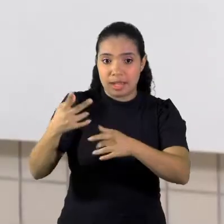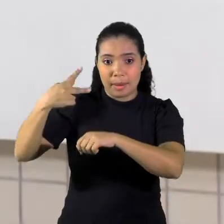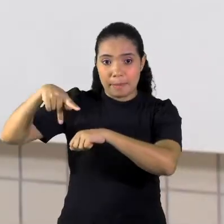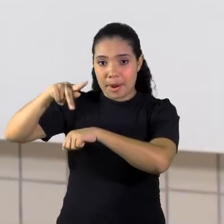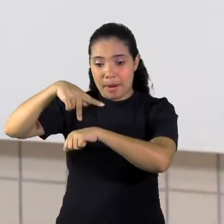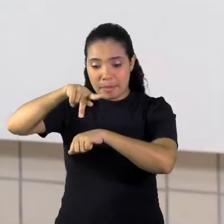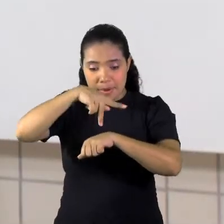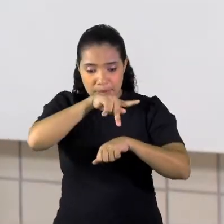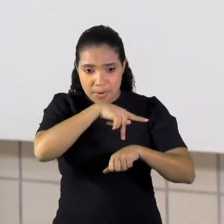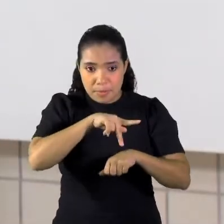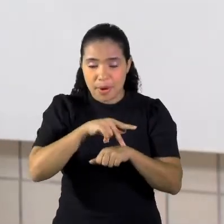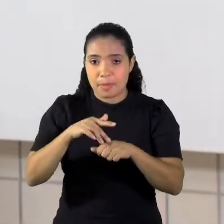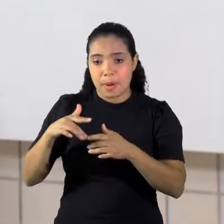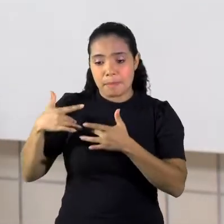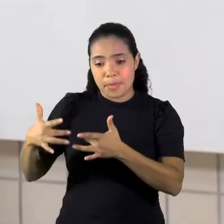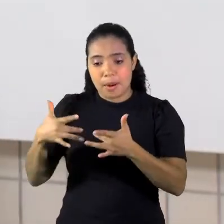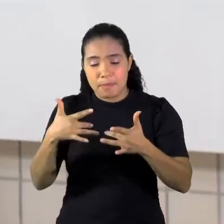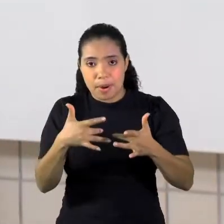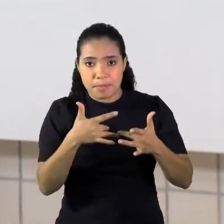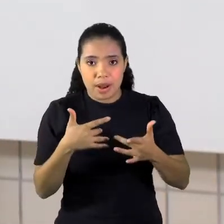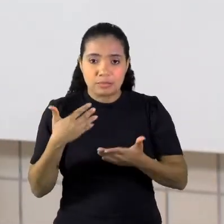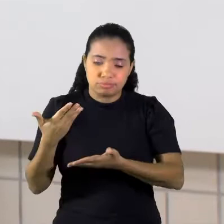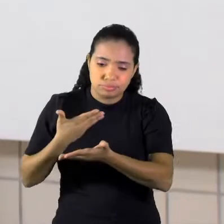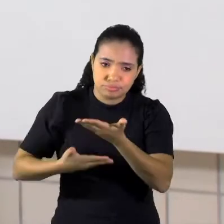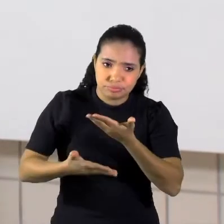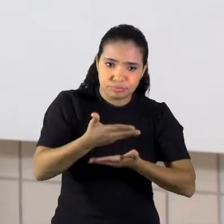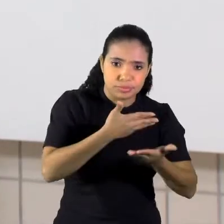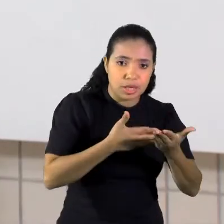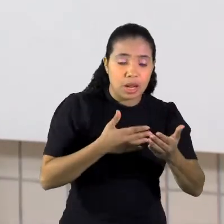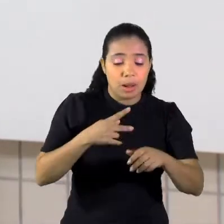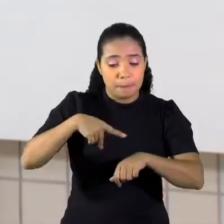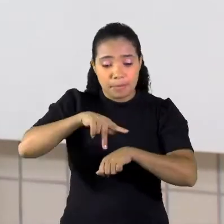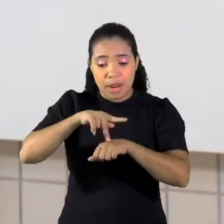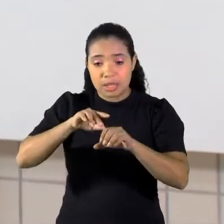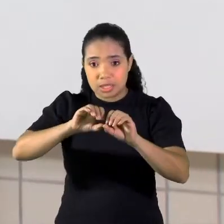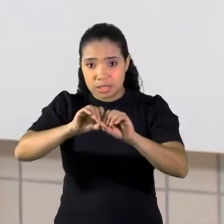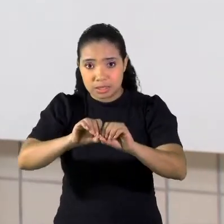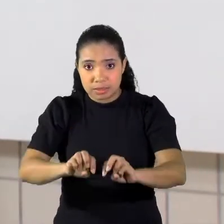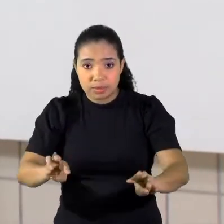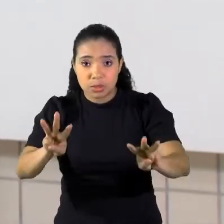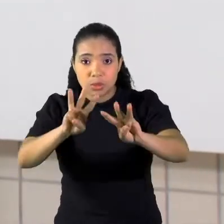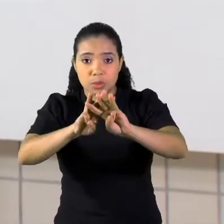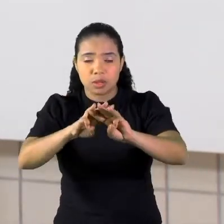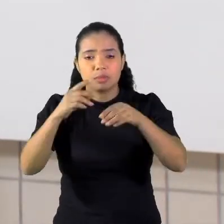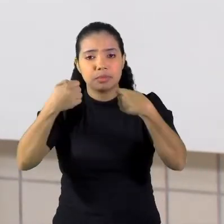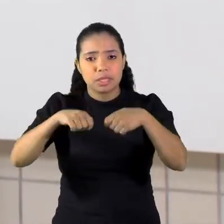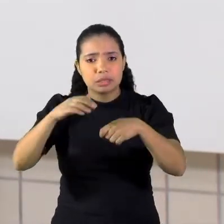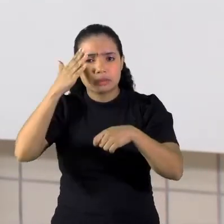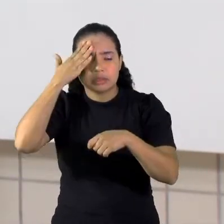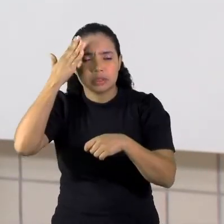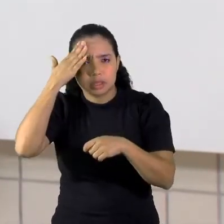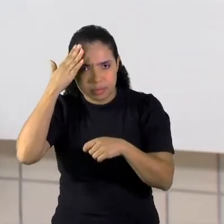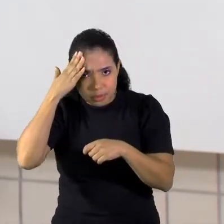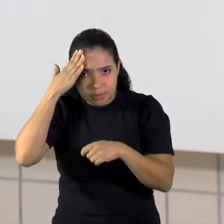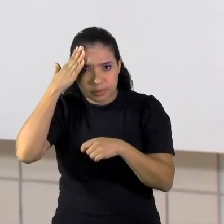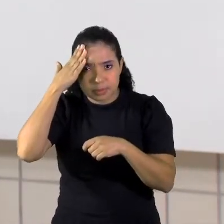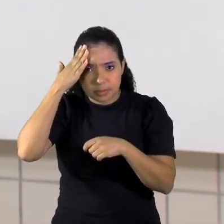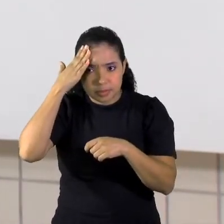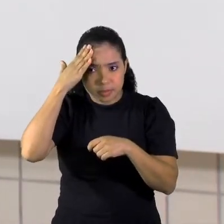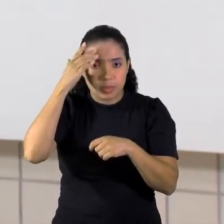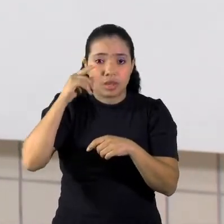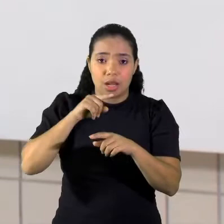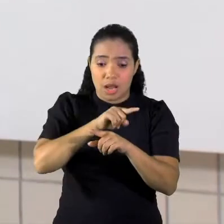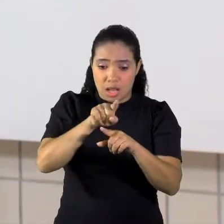Significa que os países que fazem parte da ONU, eles precisam entender que eles